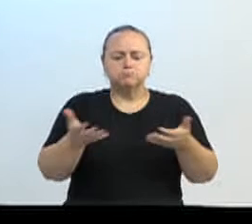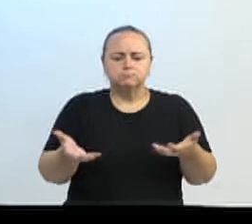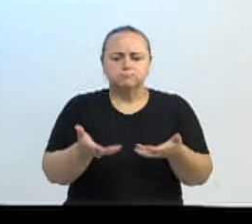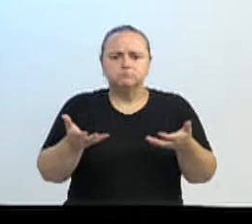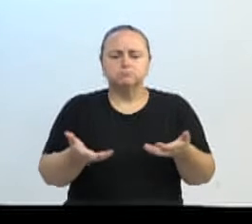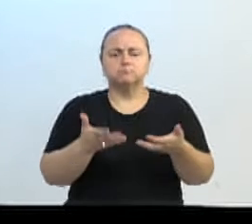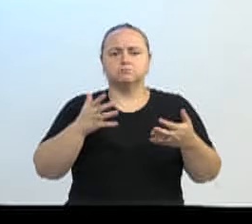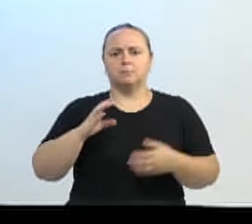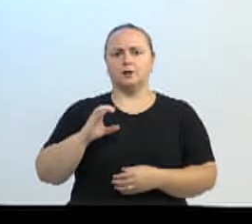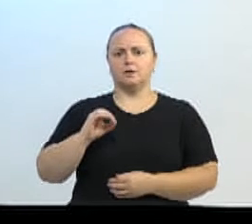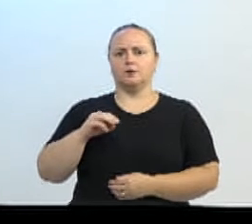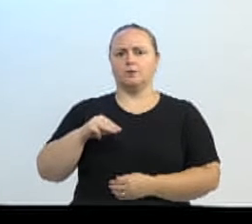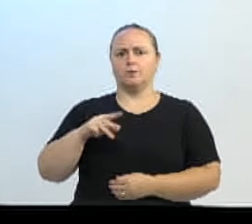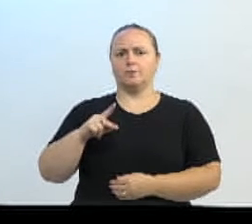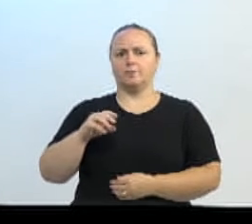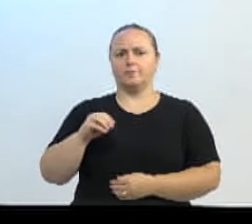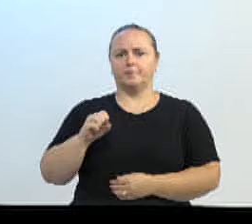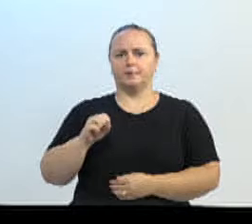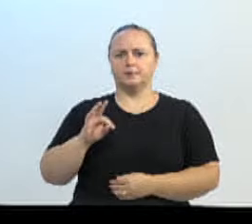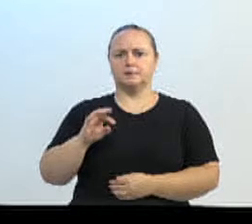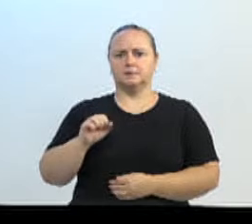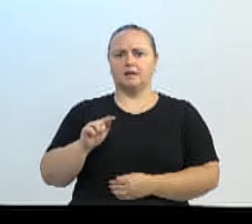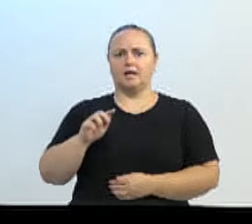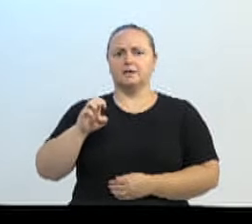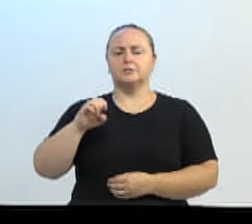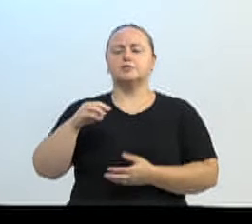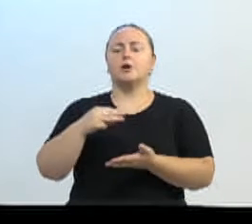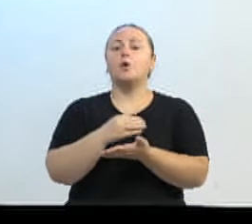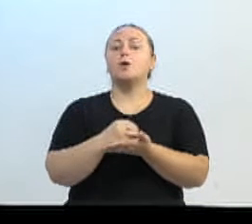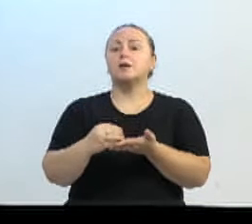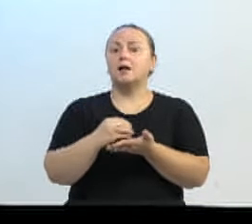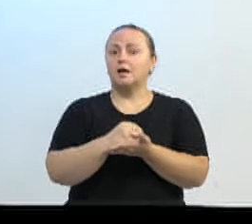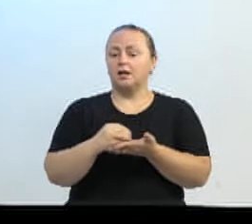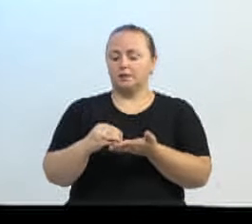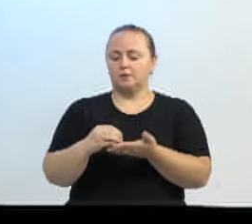compostagem, biodigestão e outras destinações